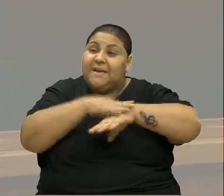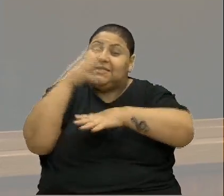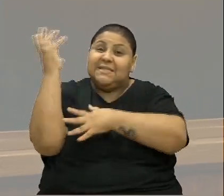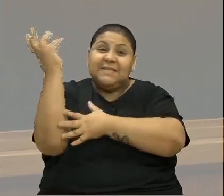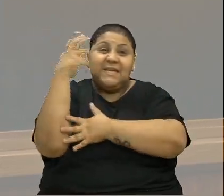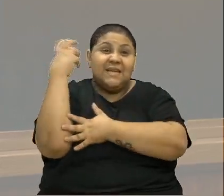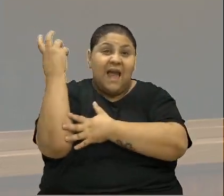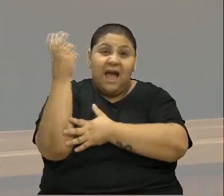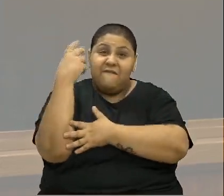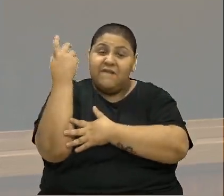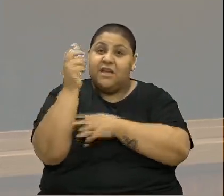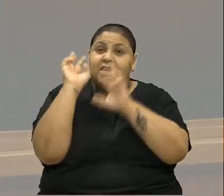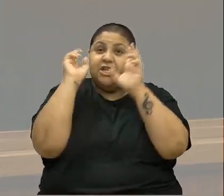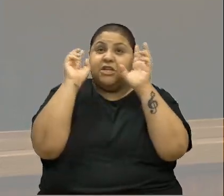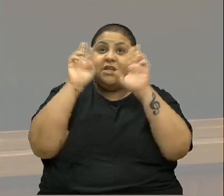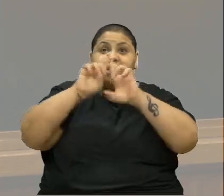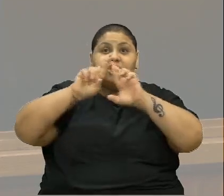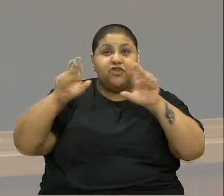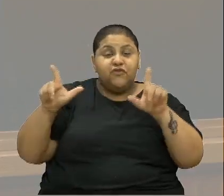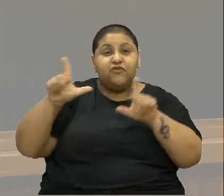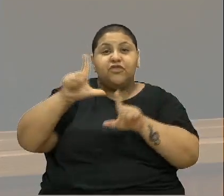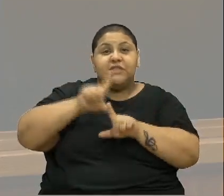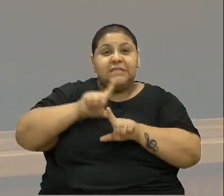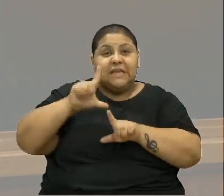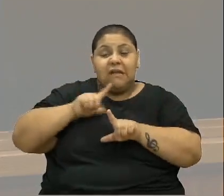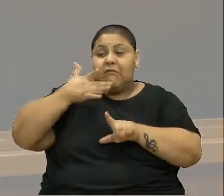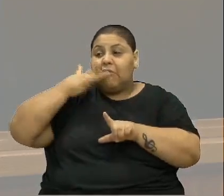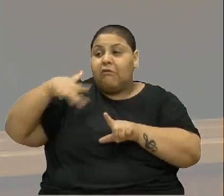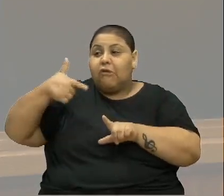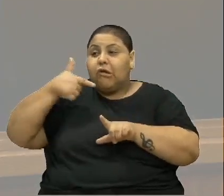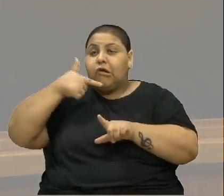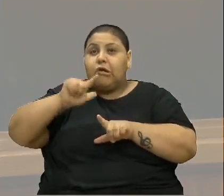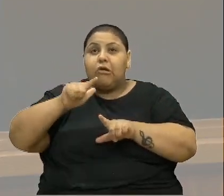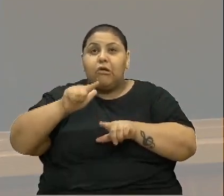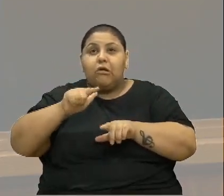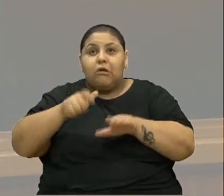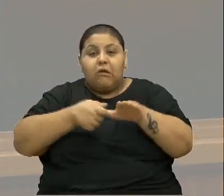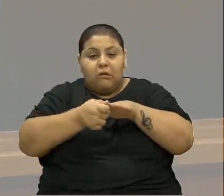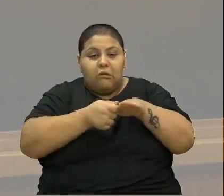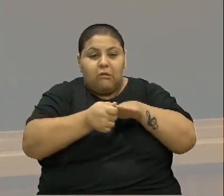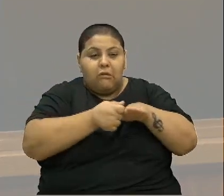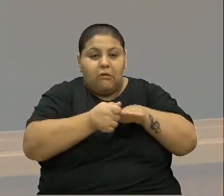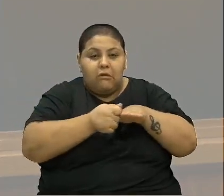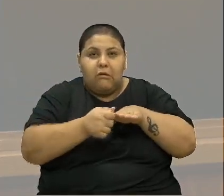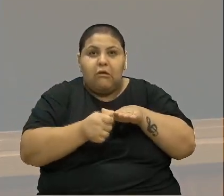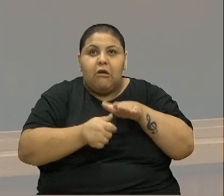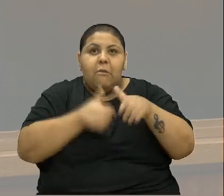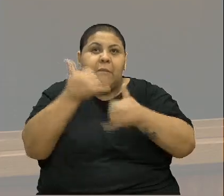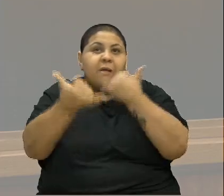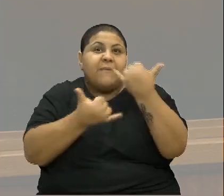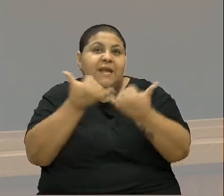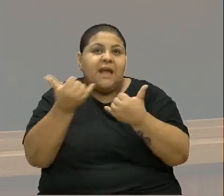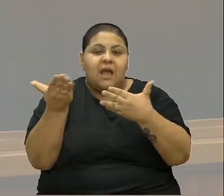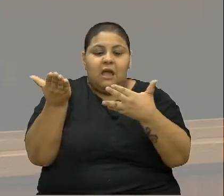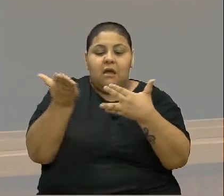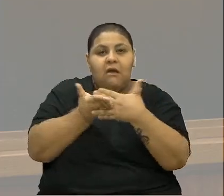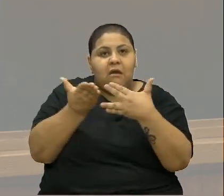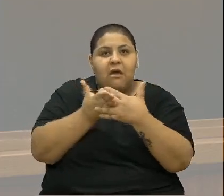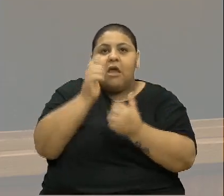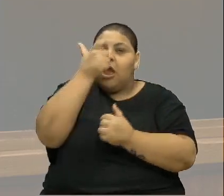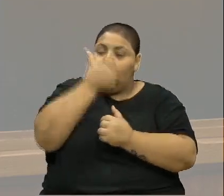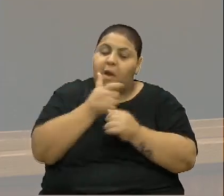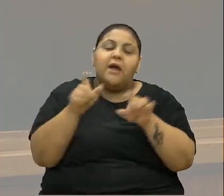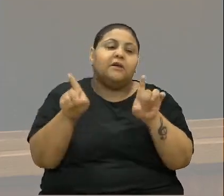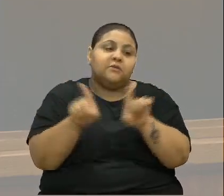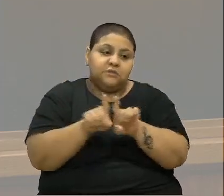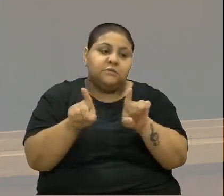a dificuldade que as crianças têm de conseguir um tênis, às vezes até para jogar no recreio. E também eu acho que, junto com